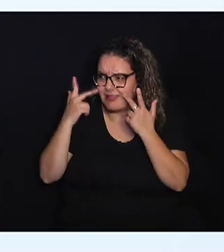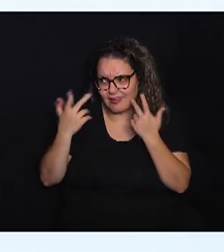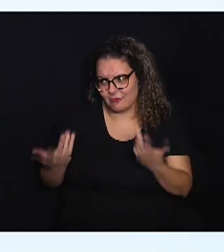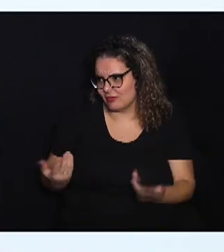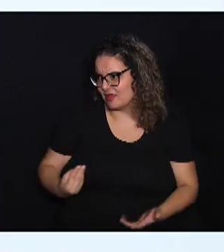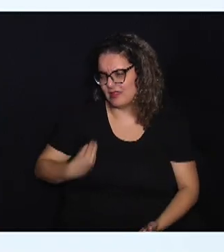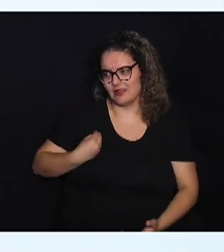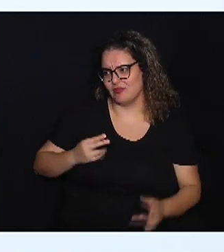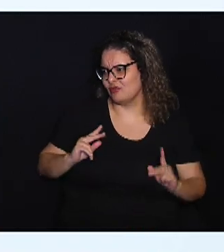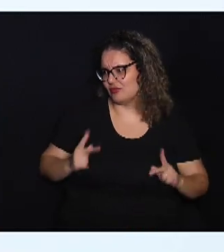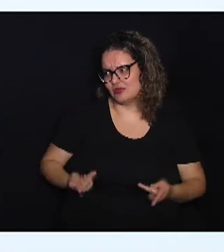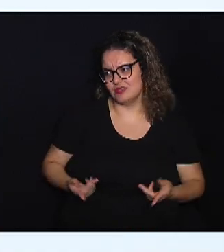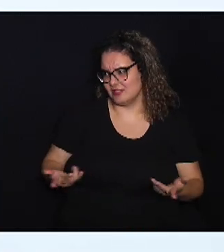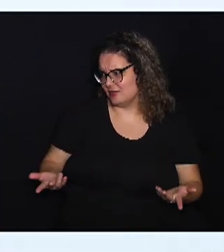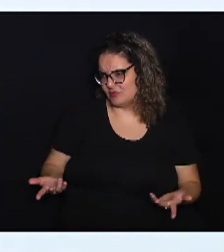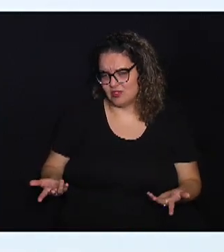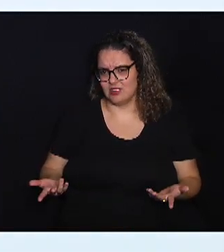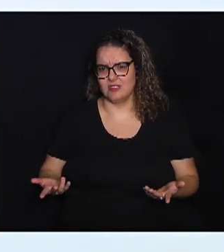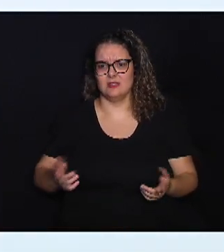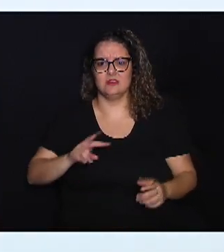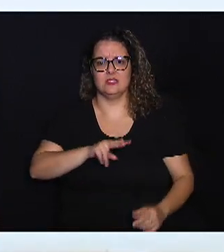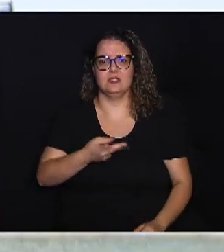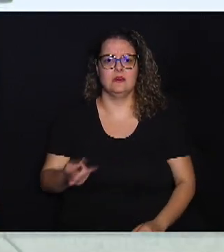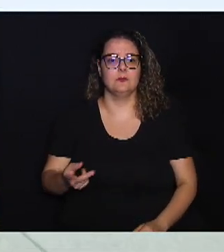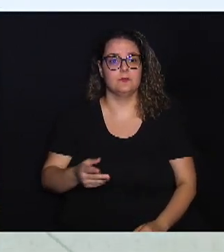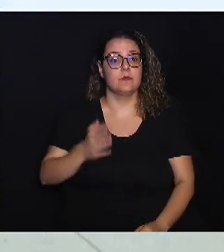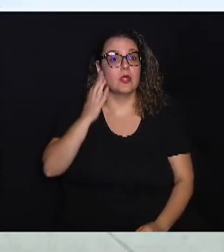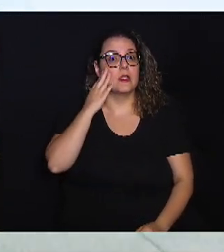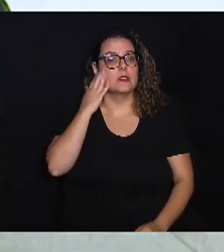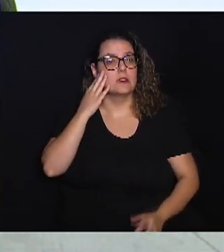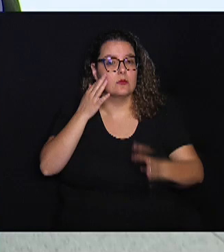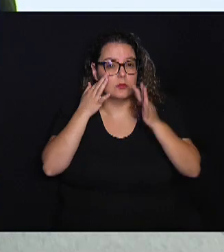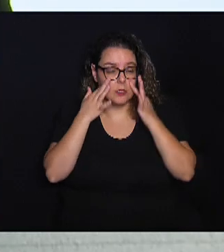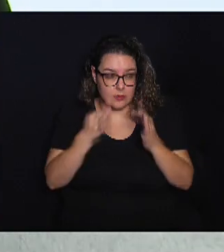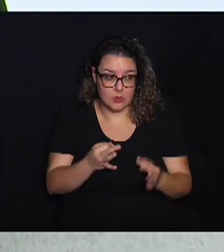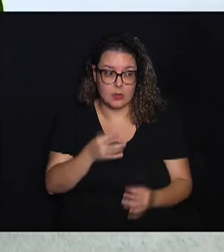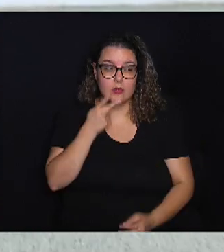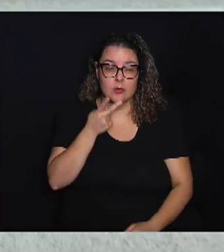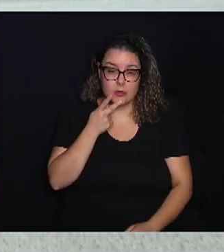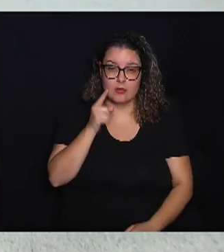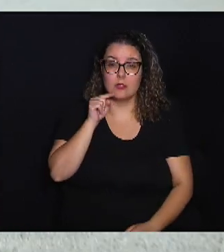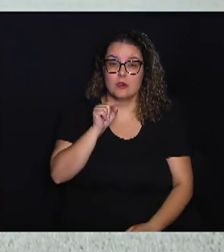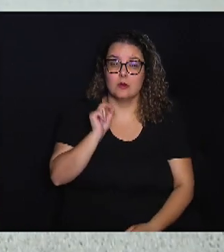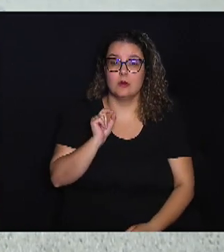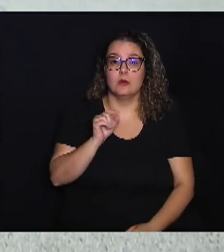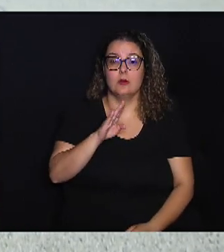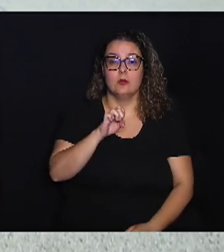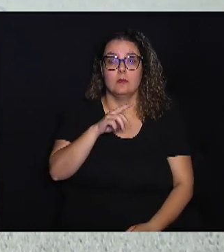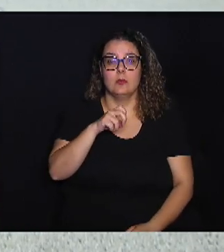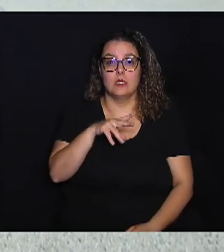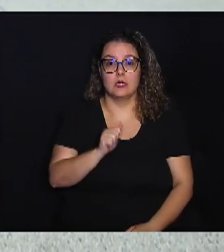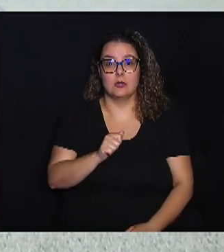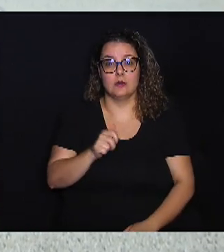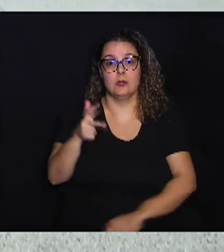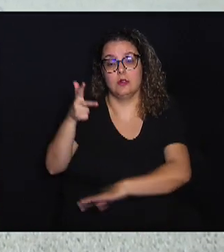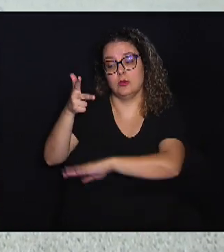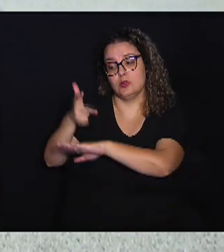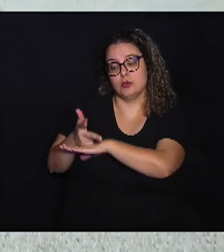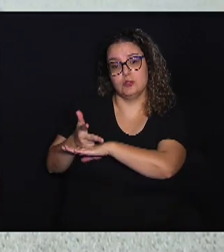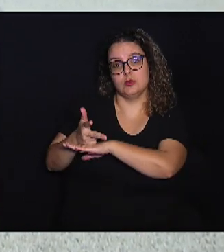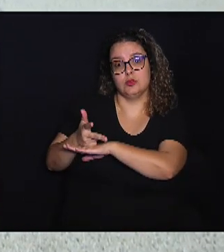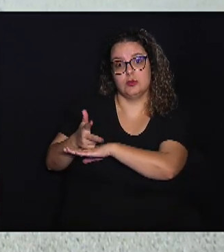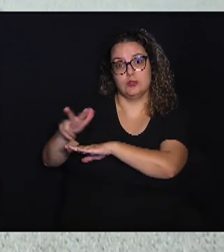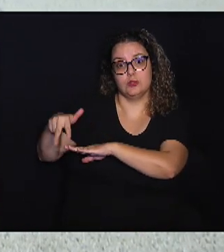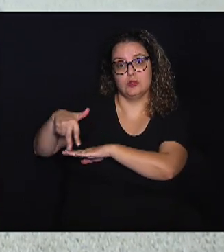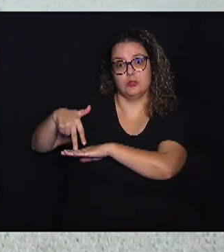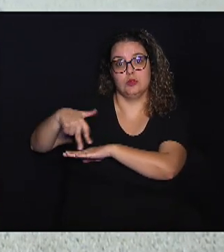da nossa vida. Nas transições. Você sabe quem está prestando muita atenção no que você está falando, Bernardo? O nosso repórter